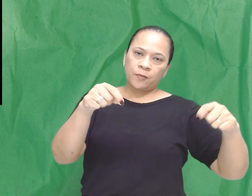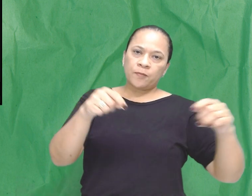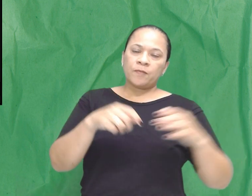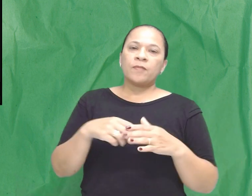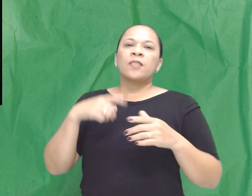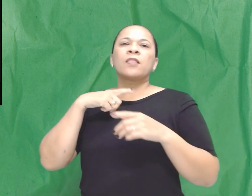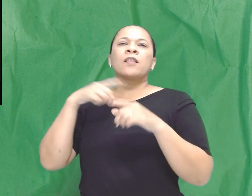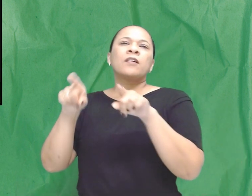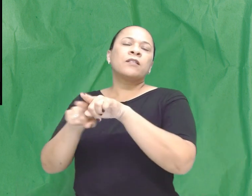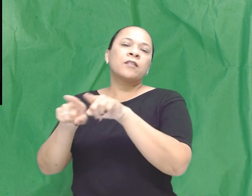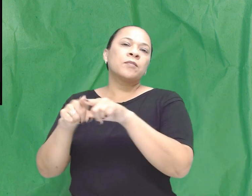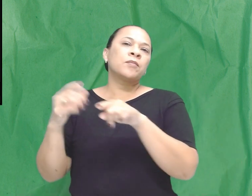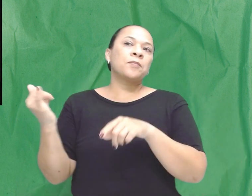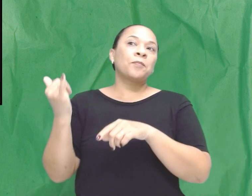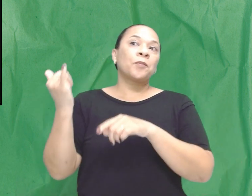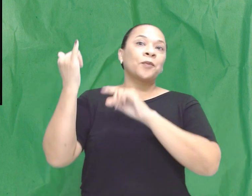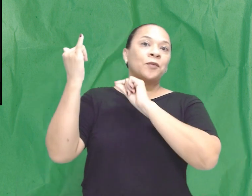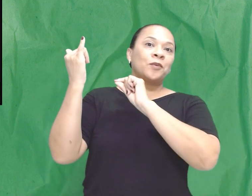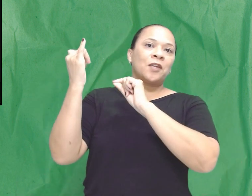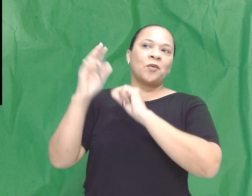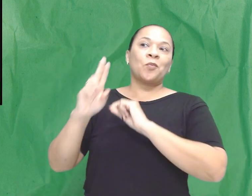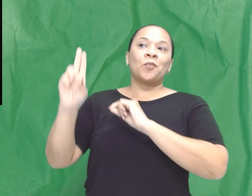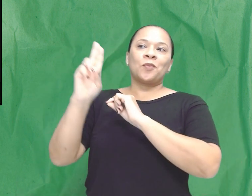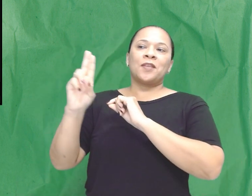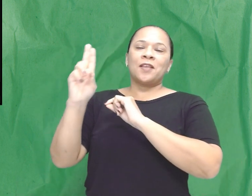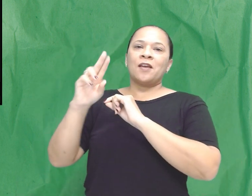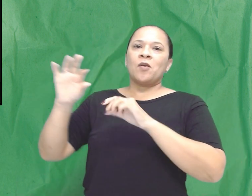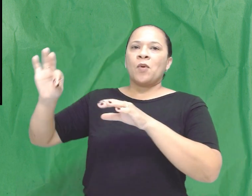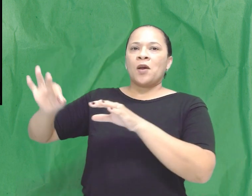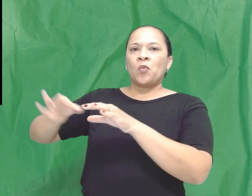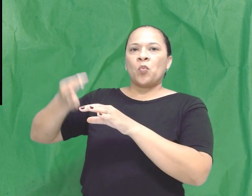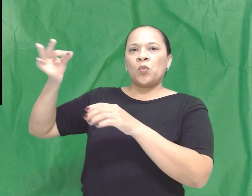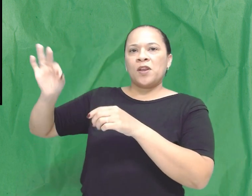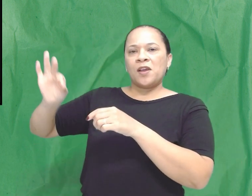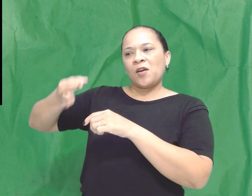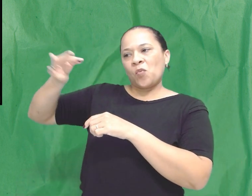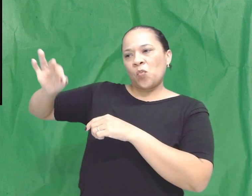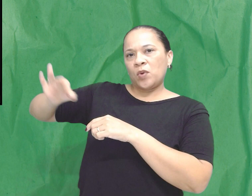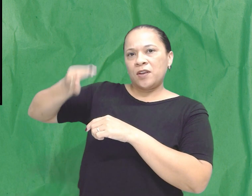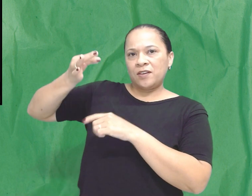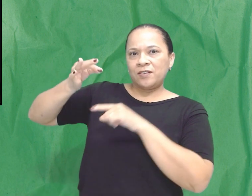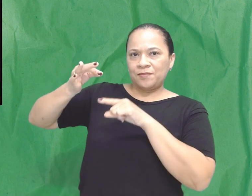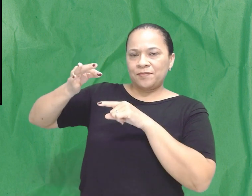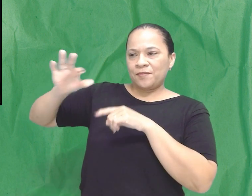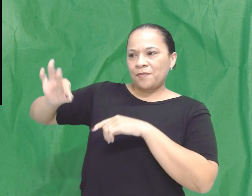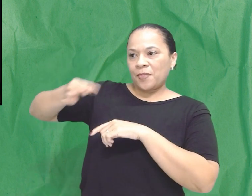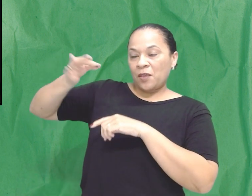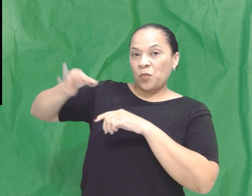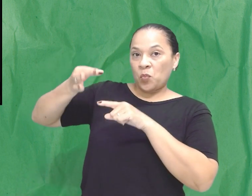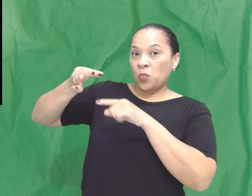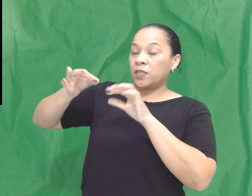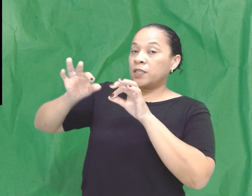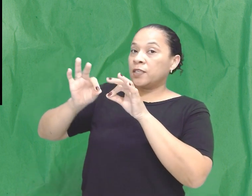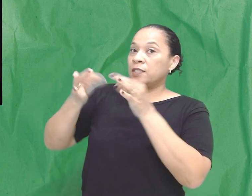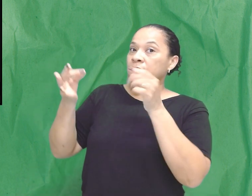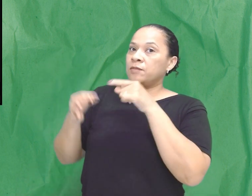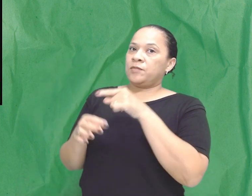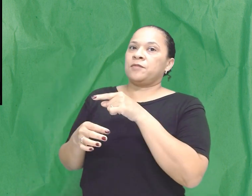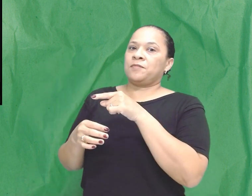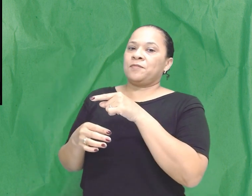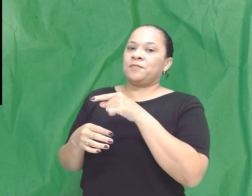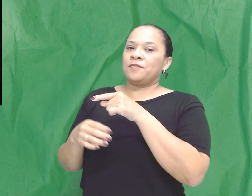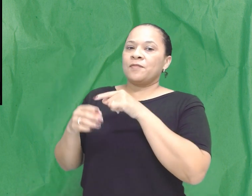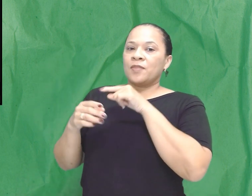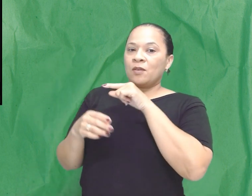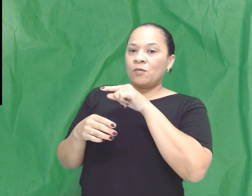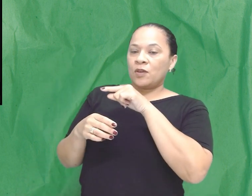ou palitos. Esse scriber, né, é uma agulhinha simples, bem simples, e é um instrumento muito útil,